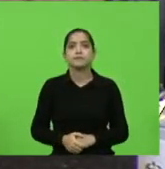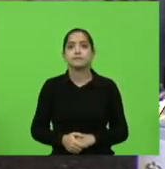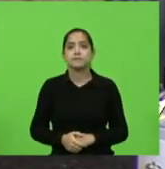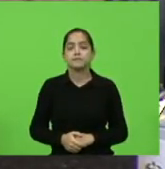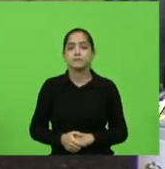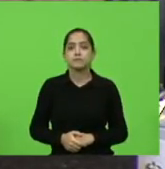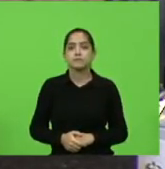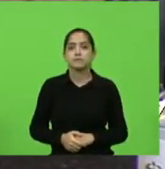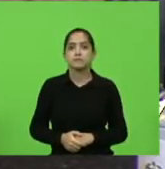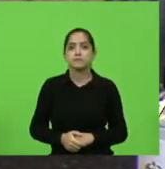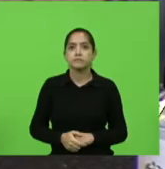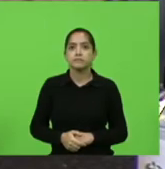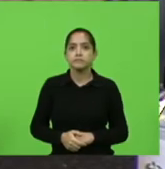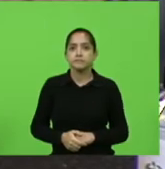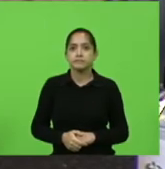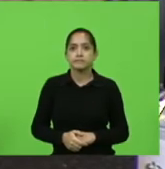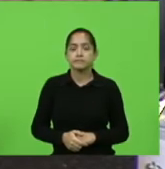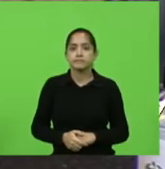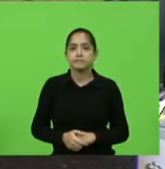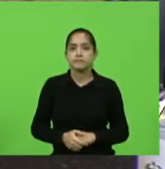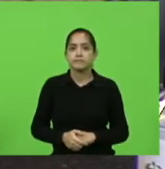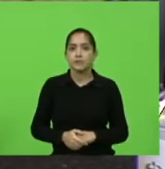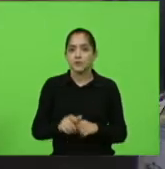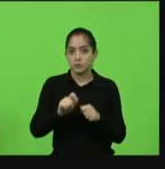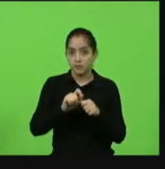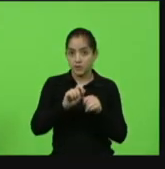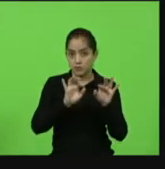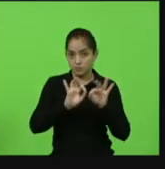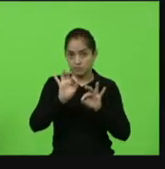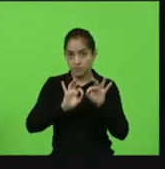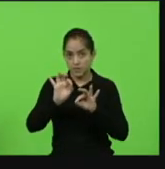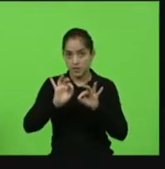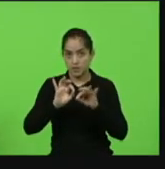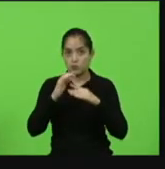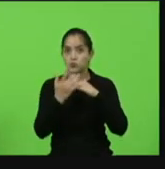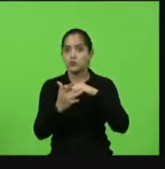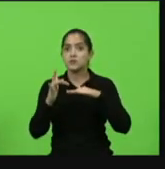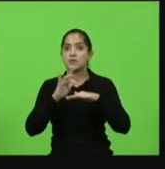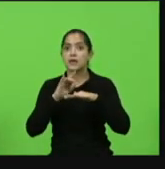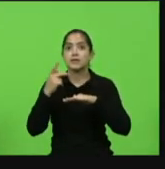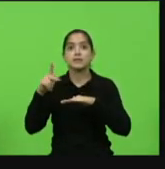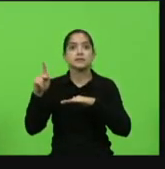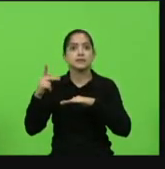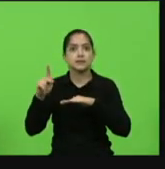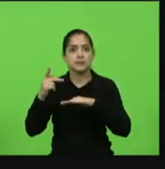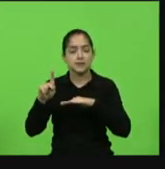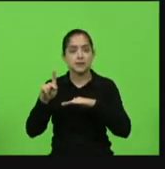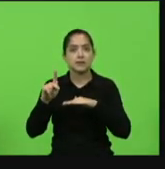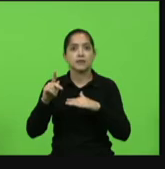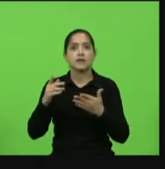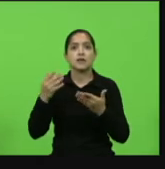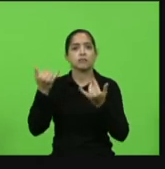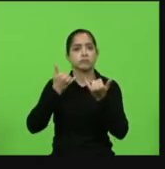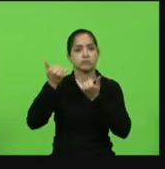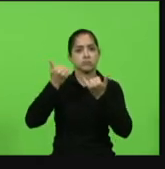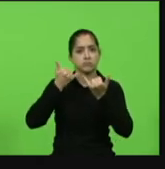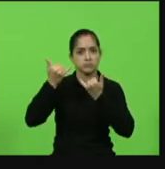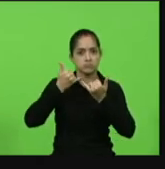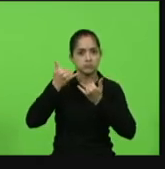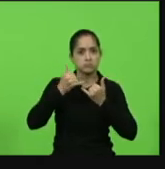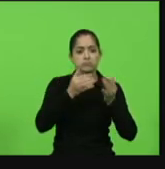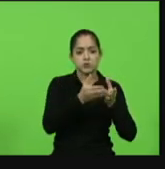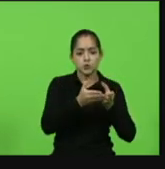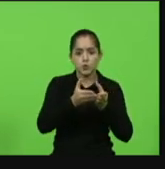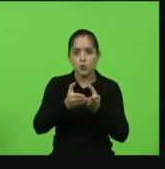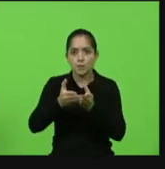Isso é um post, né, feito do próprio Instagram do governador, dizendo, acabo de receber a informação de que o Porto de Laguna... Mas